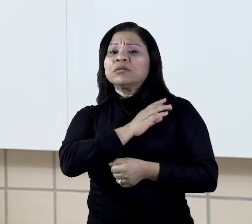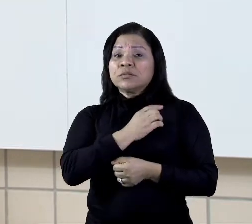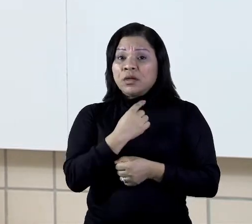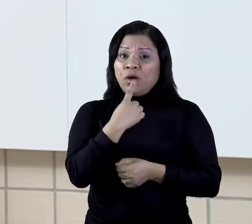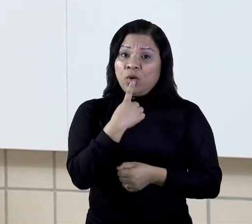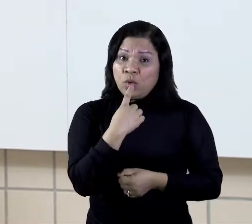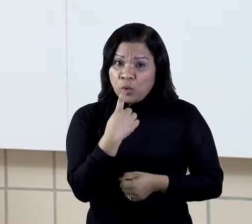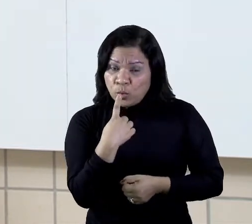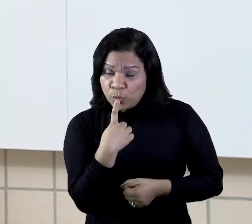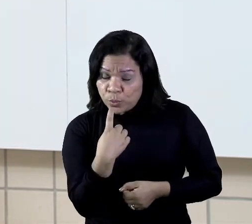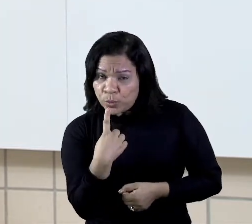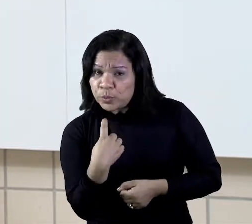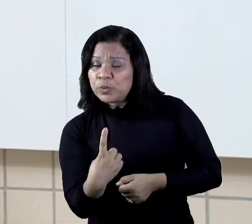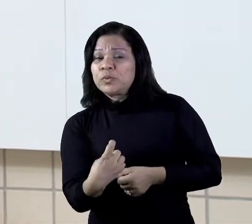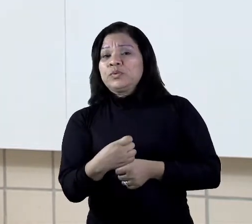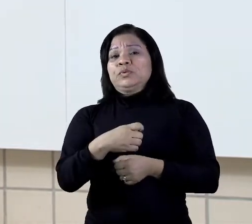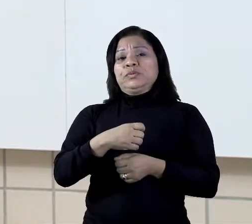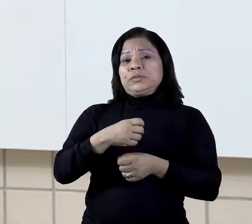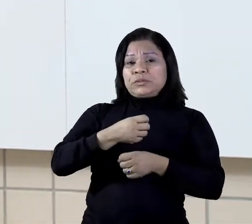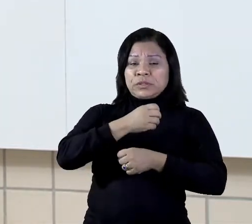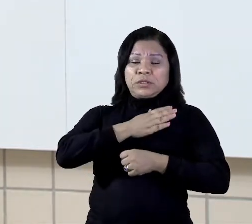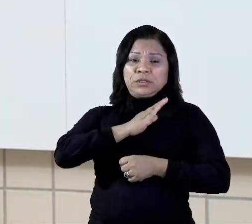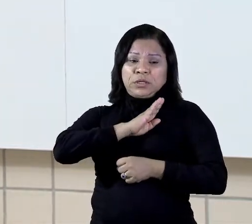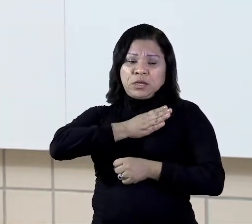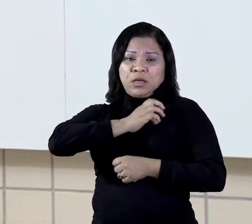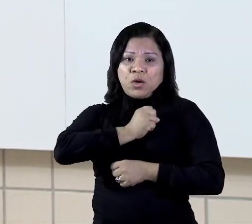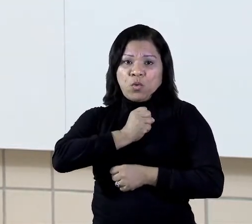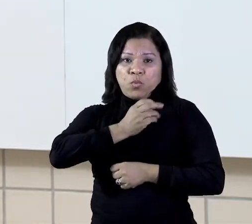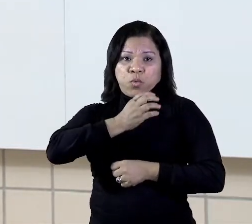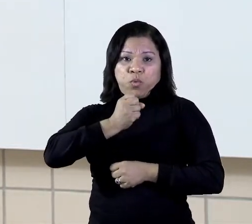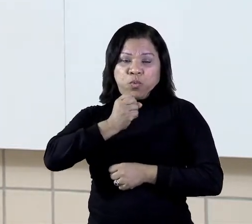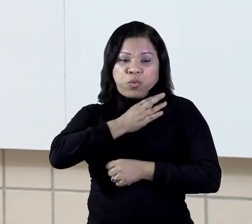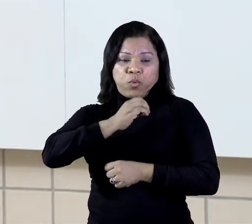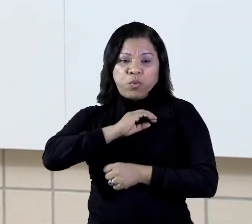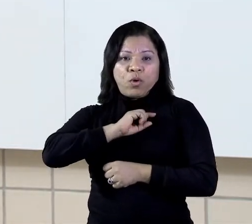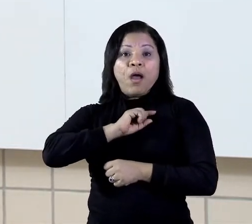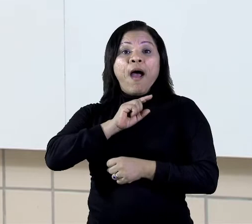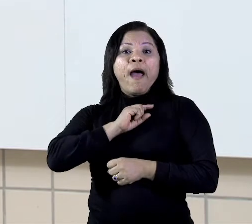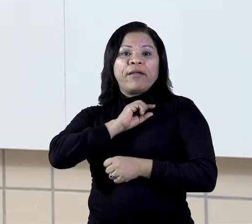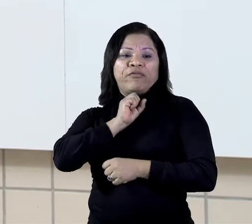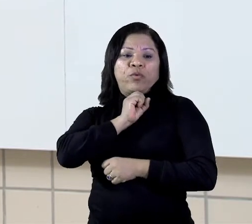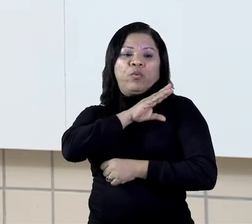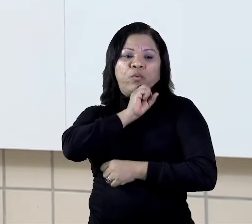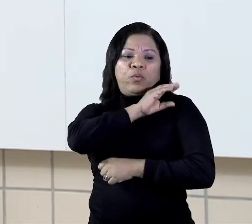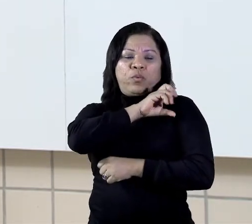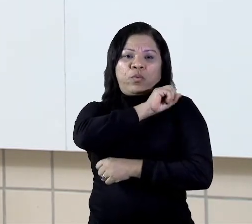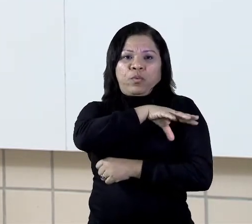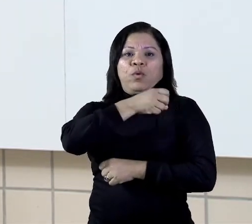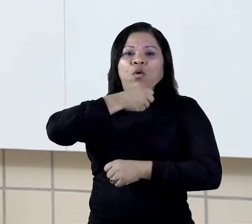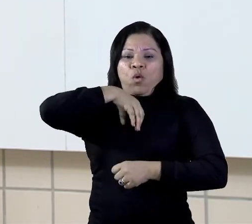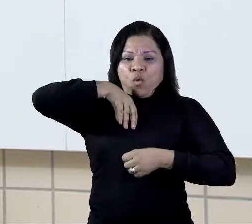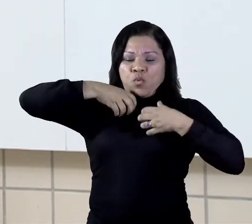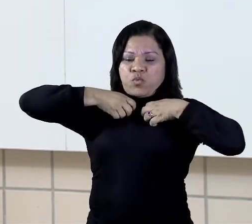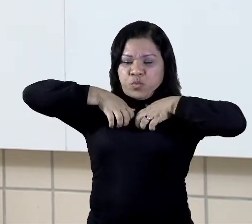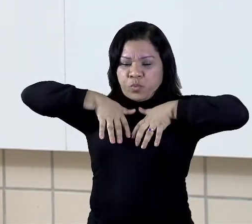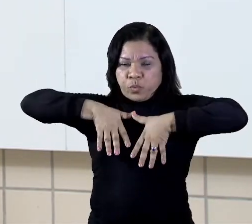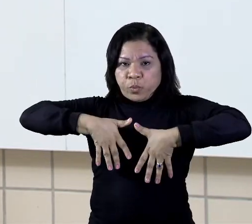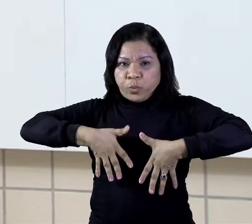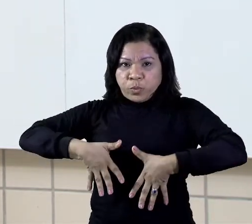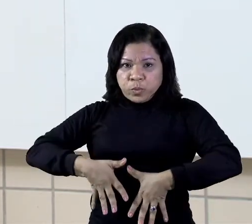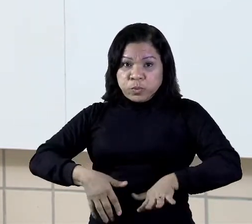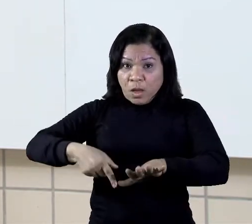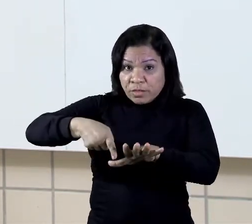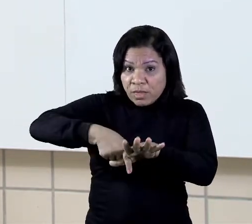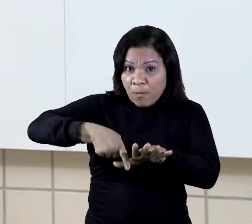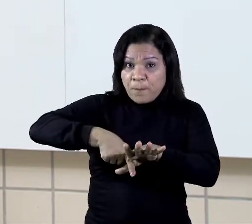uma musculatura bem possante, porque ele vai empurrar o sangue daqui até lá o dedão do pé e depois esse sangue vai voltar para o coração